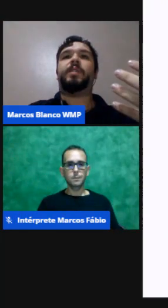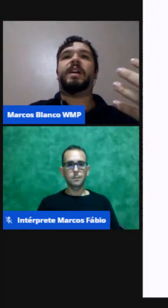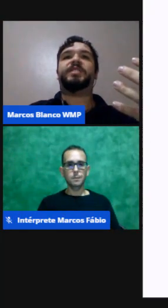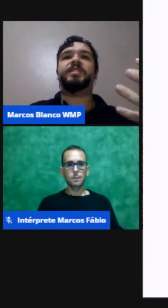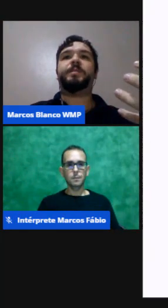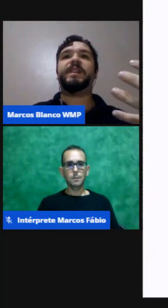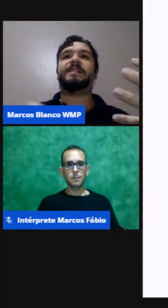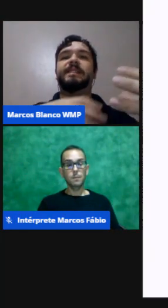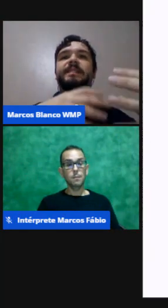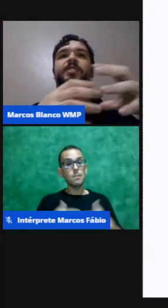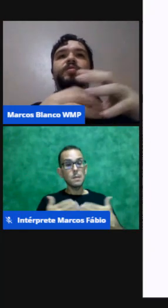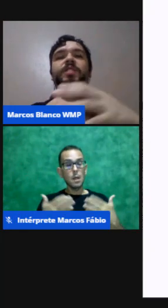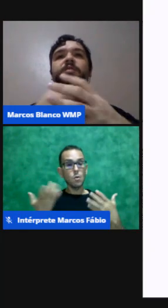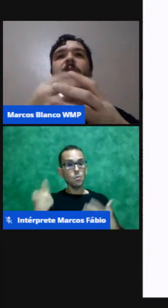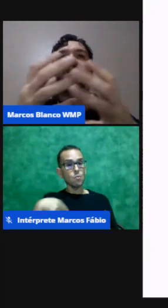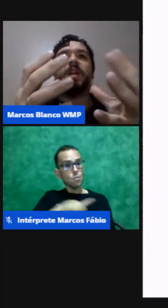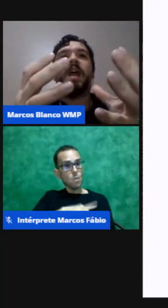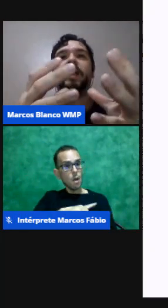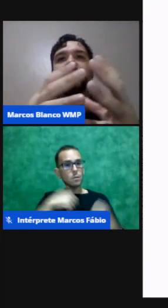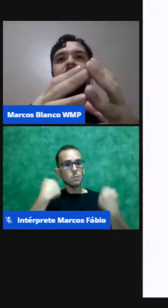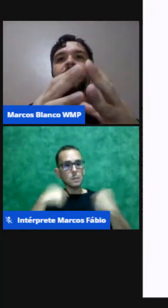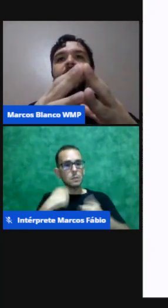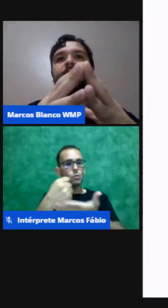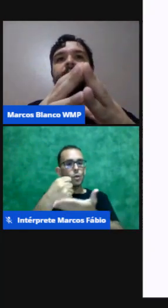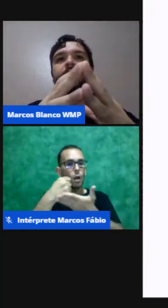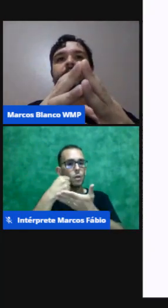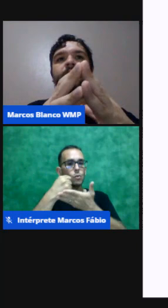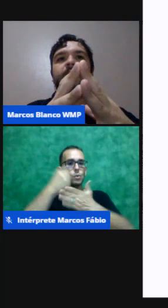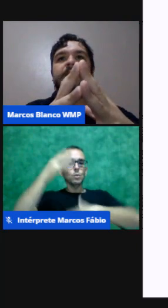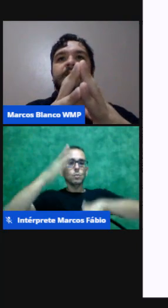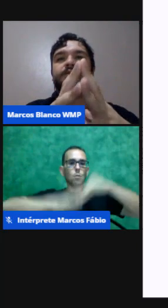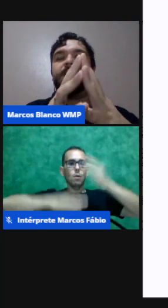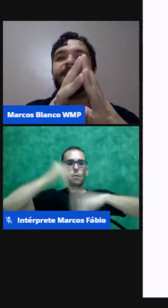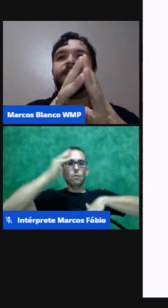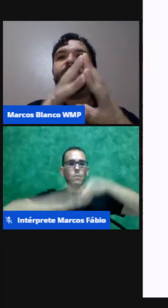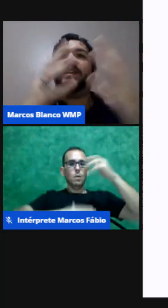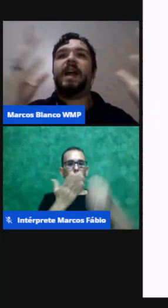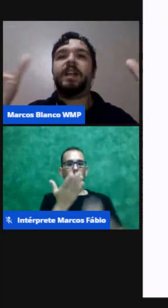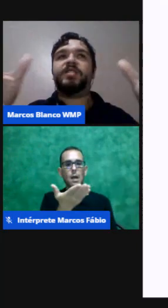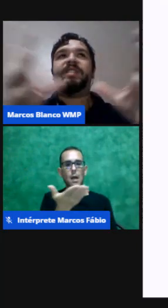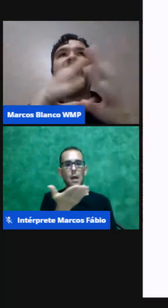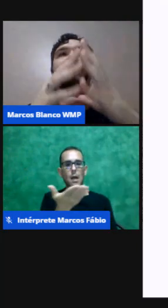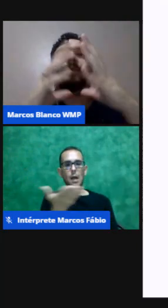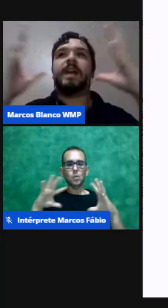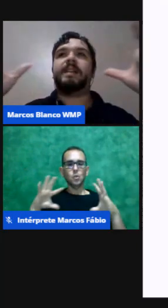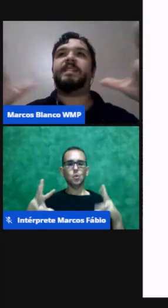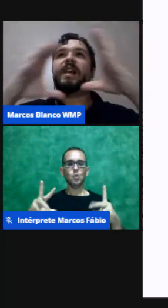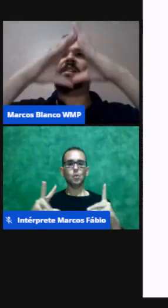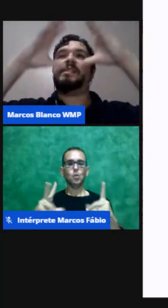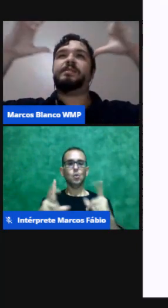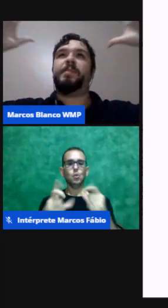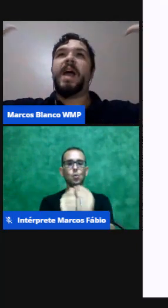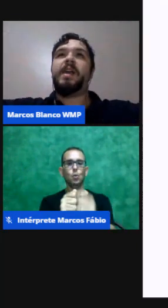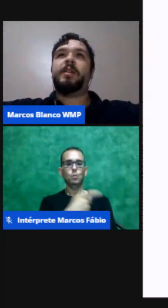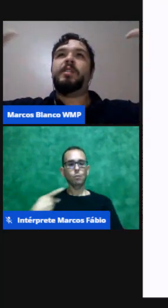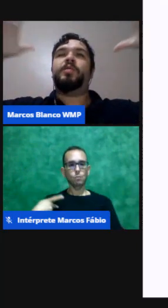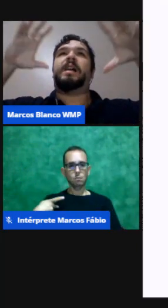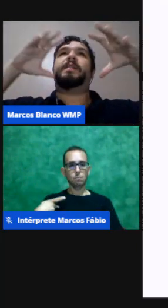Então, com isso, a gente precisa da ajuda dos profissionais. Então, todas as unidades de cada